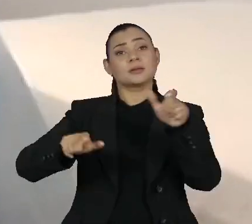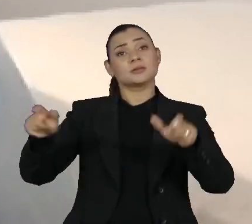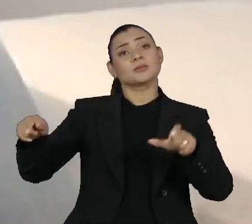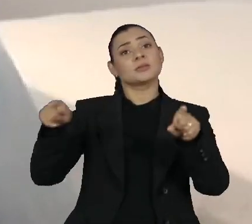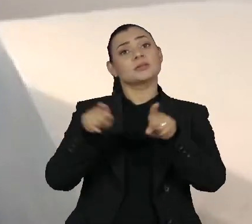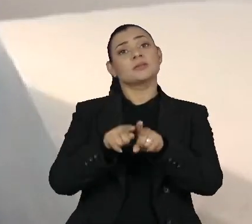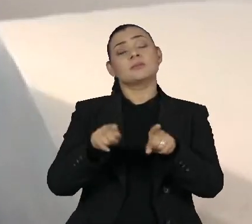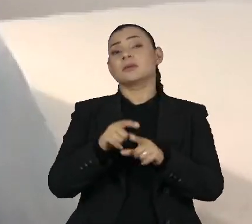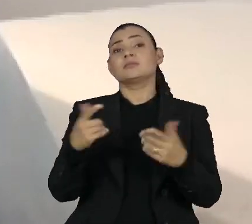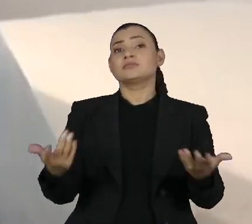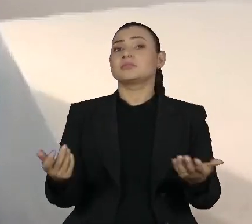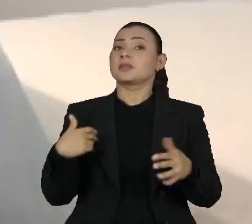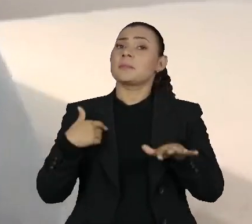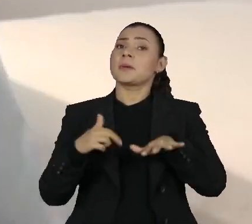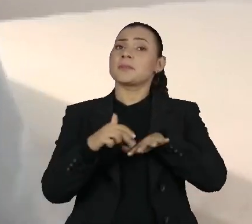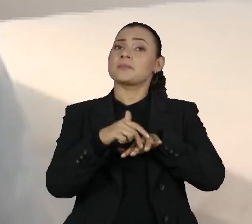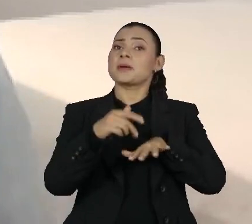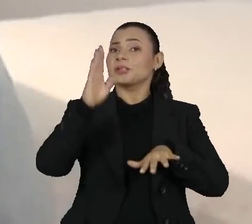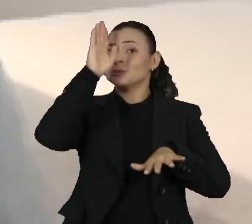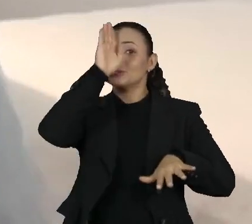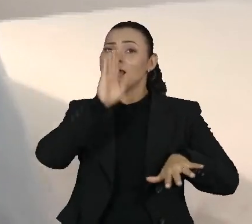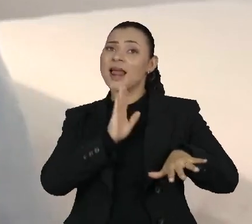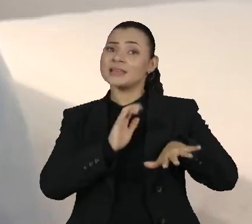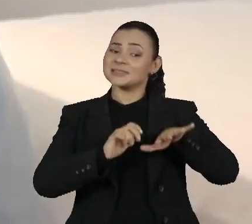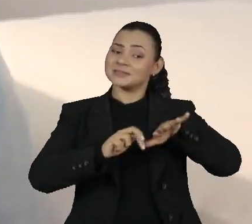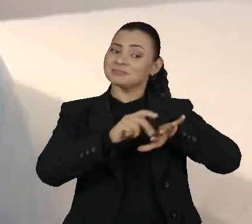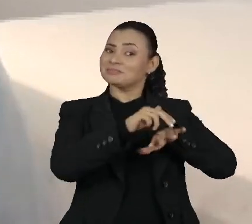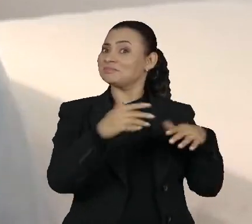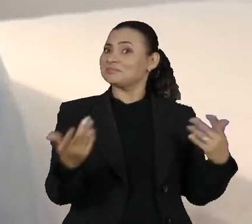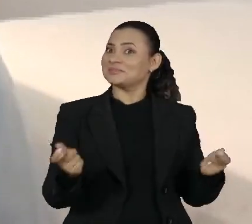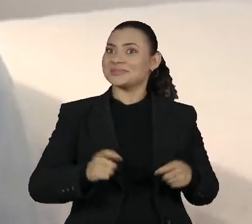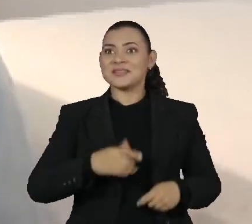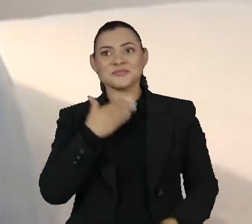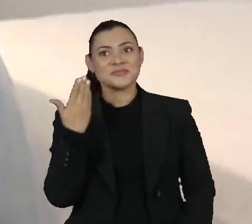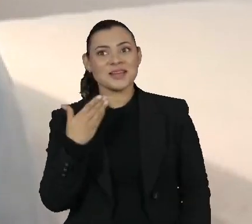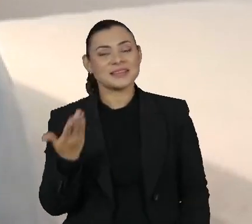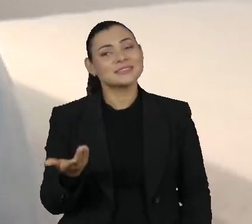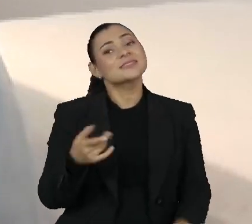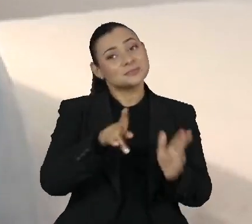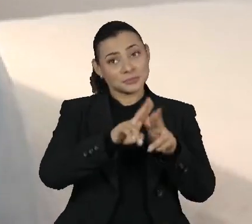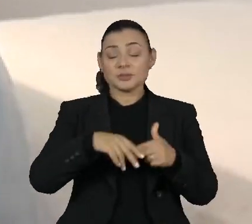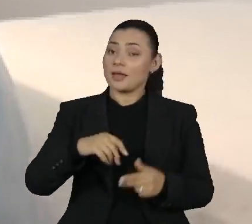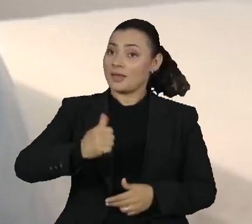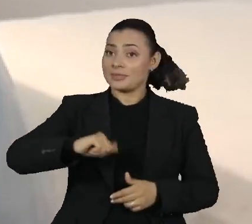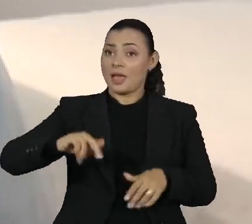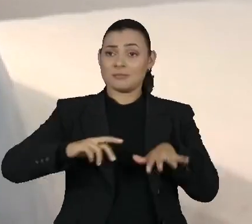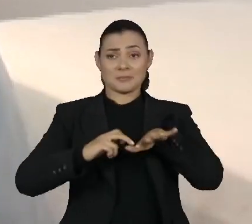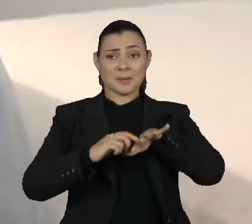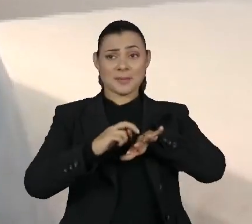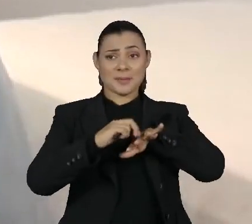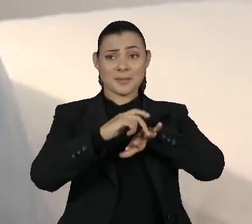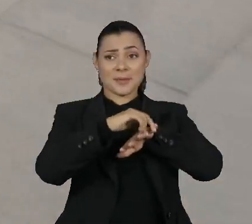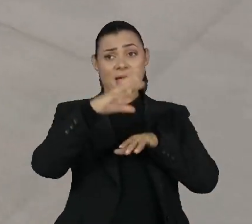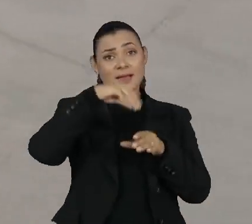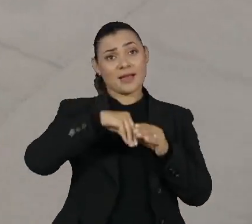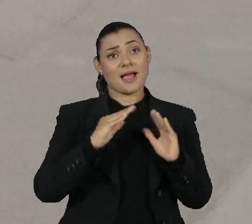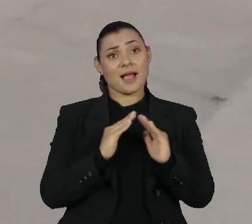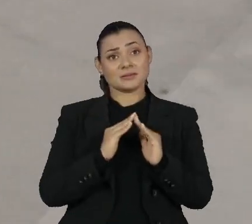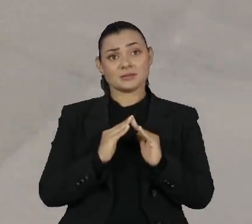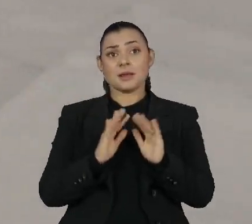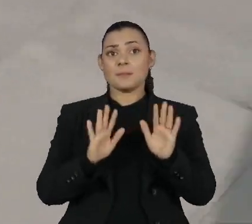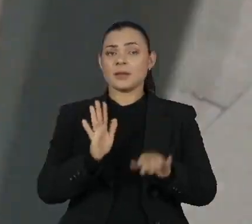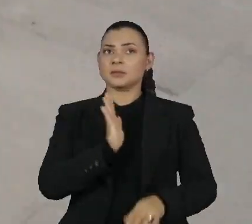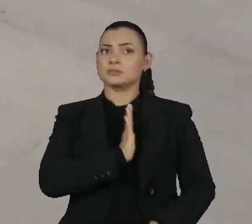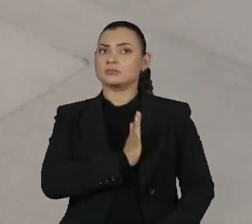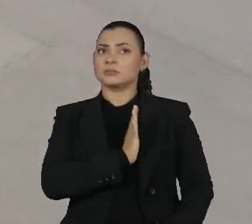porque não requer nenhum recurso né é só subir escada e isso foi feito a análise em subir escadas dentro de casa mas o